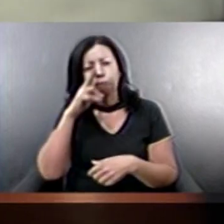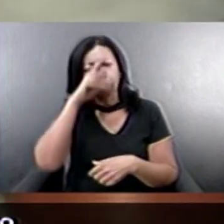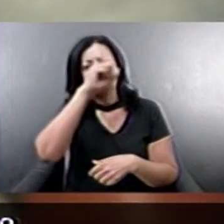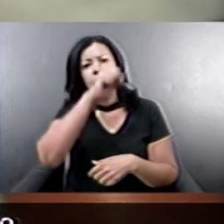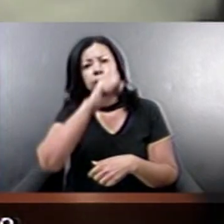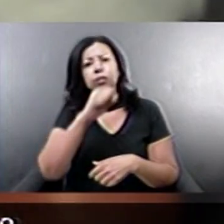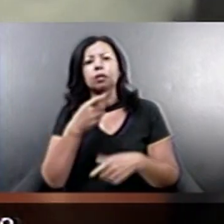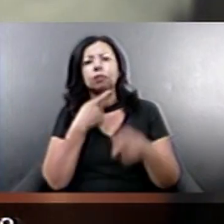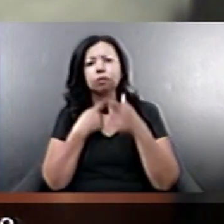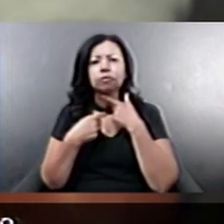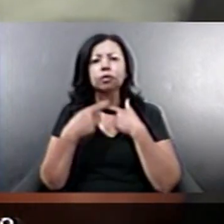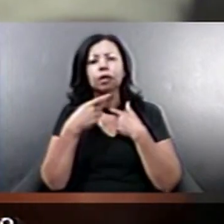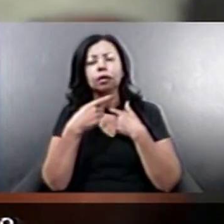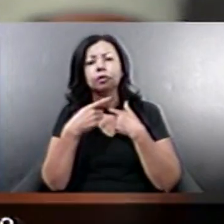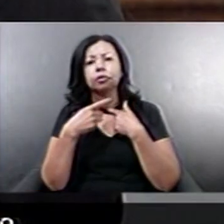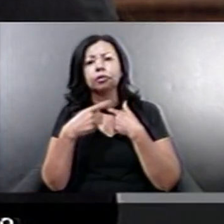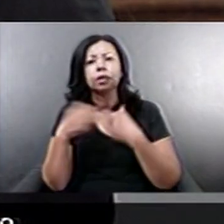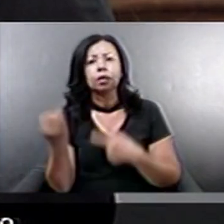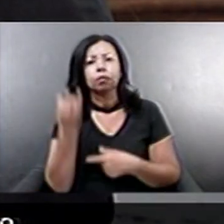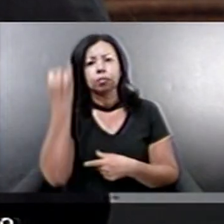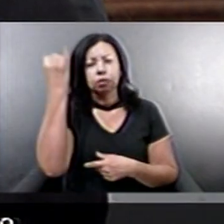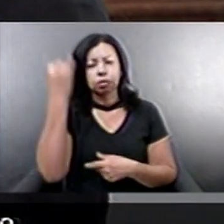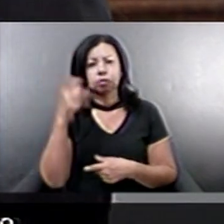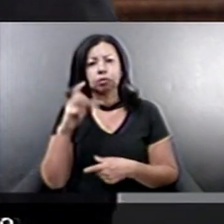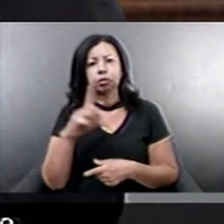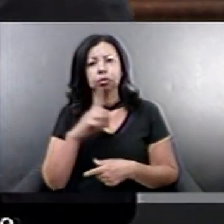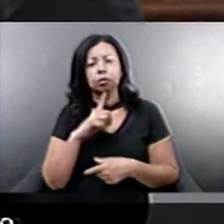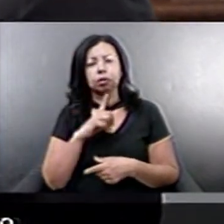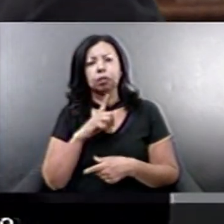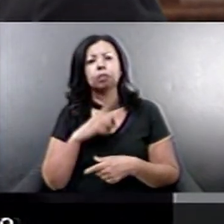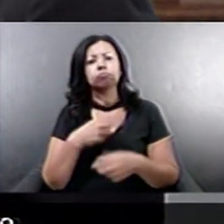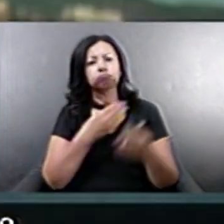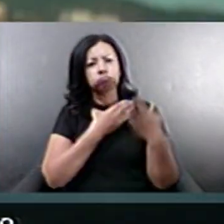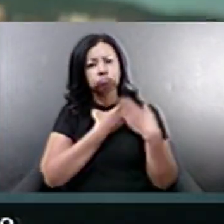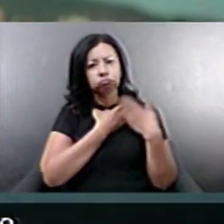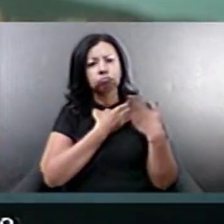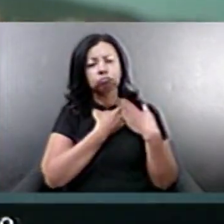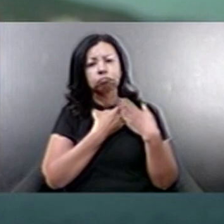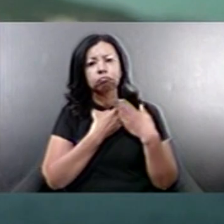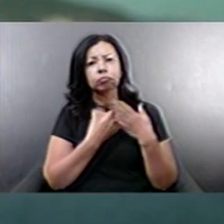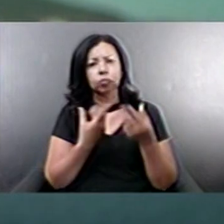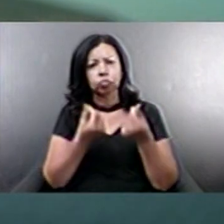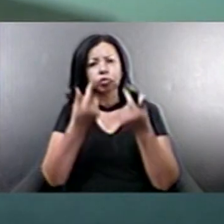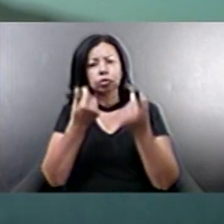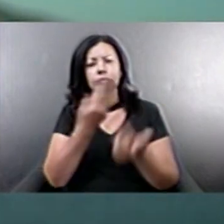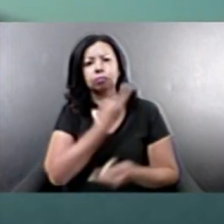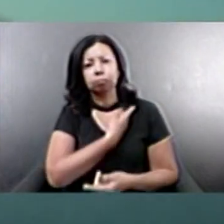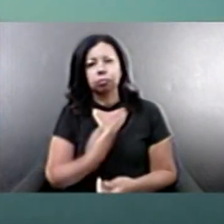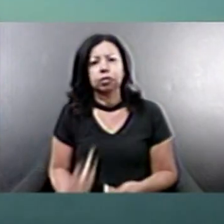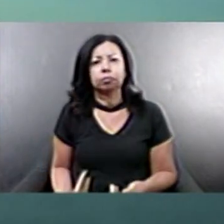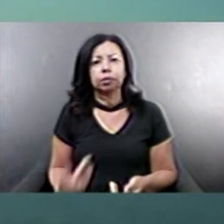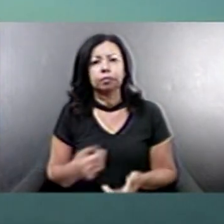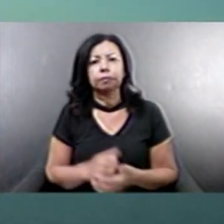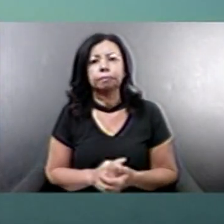determinação. É fundamental ter responsabilidade com o dinheiro.